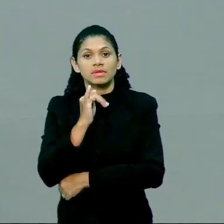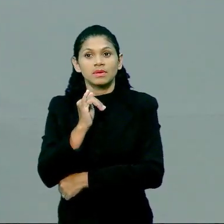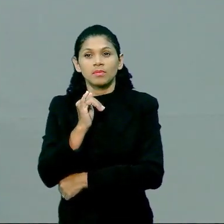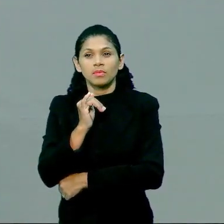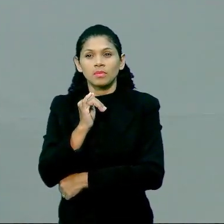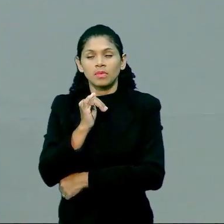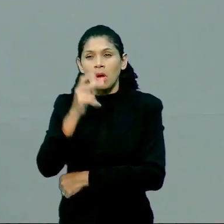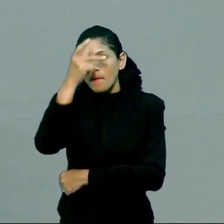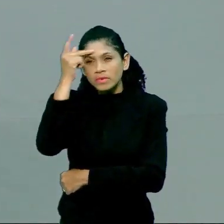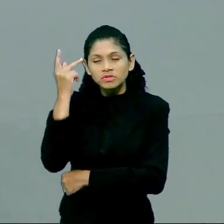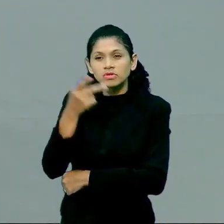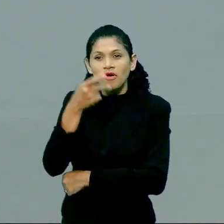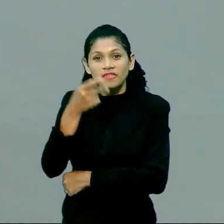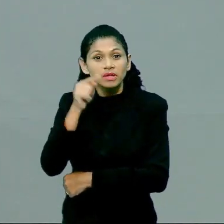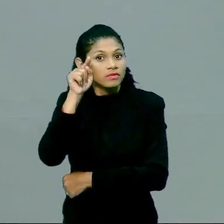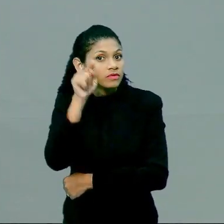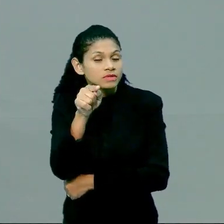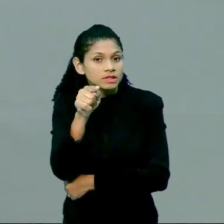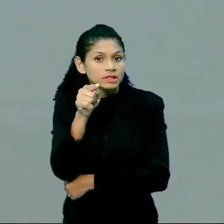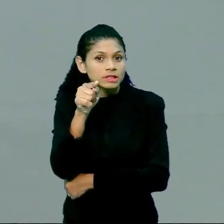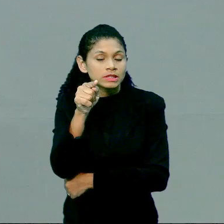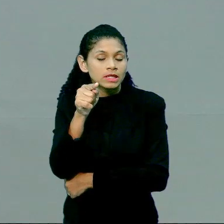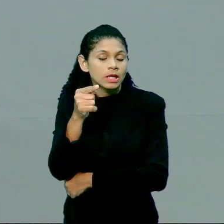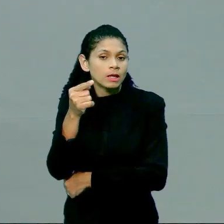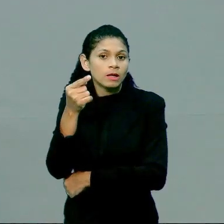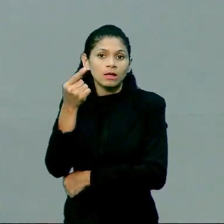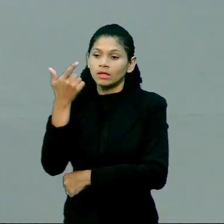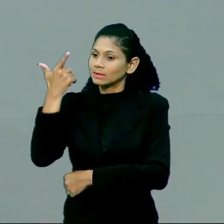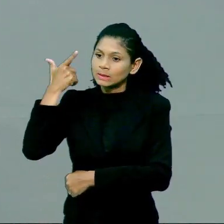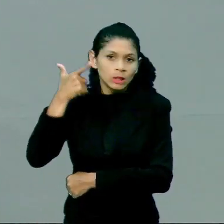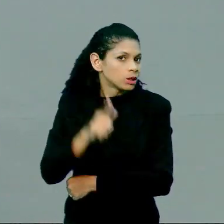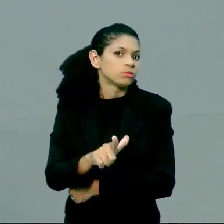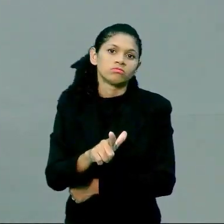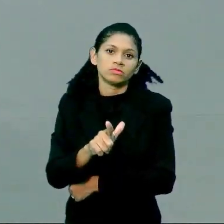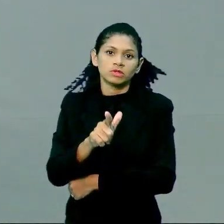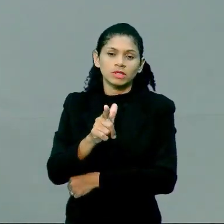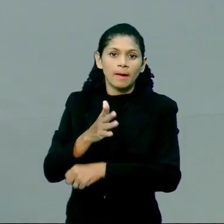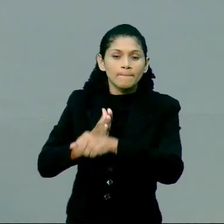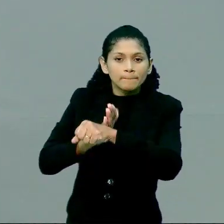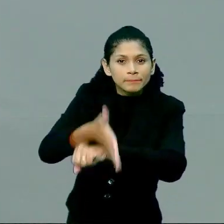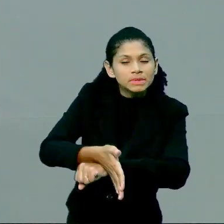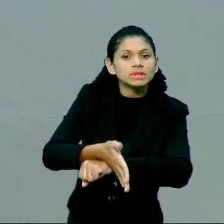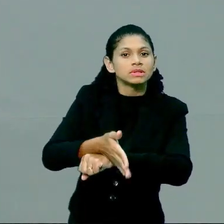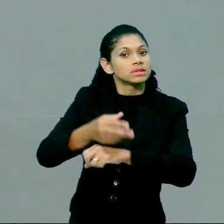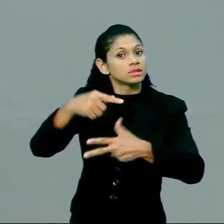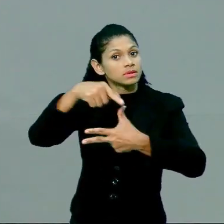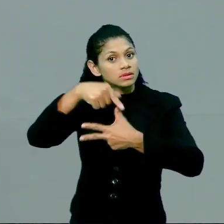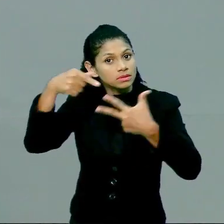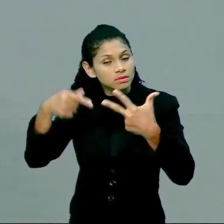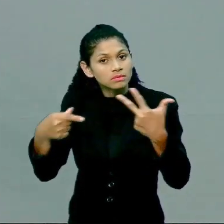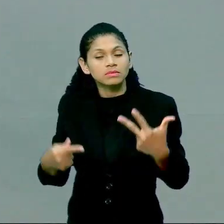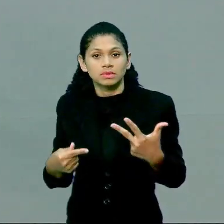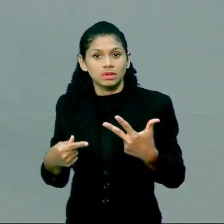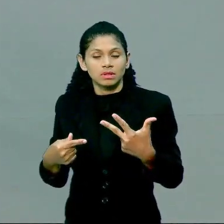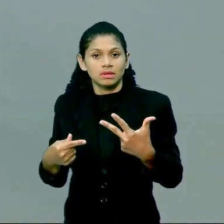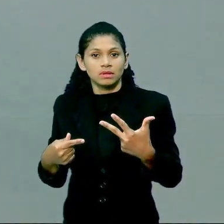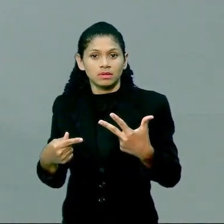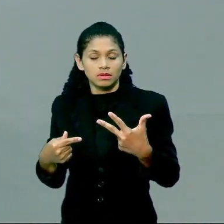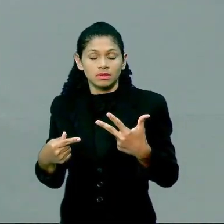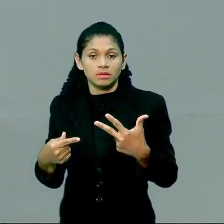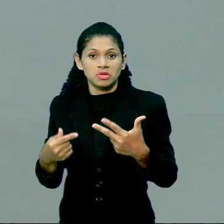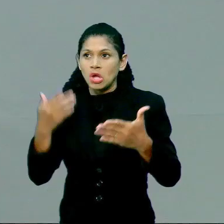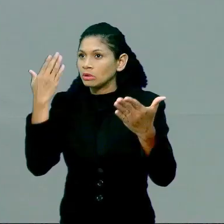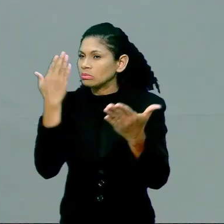incapaz né que você em casa só dá trabalho acorda tarde passa o dia mexendo no celular não responde